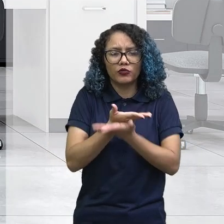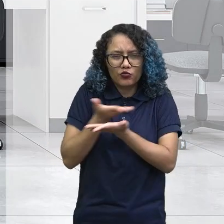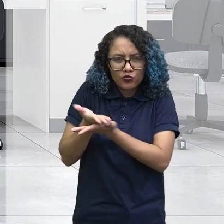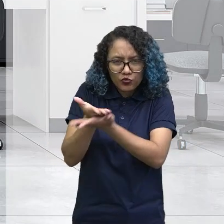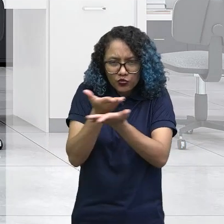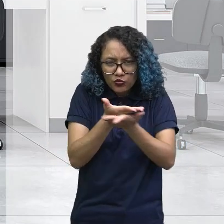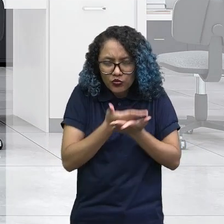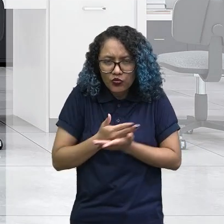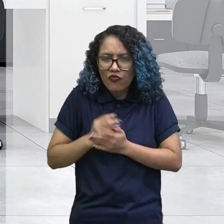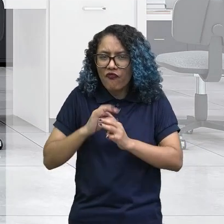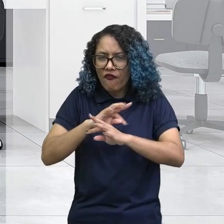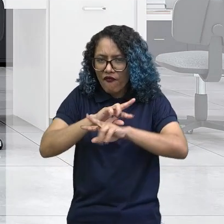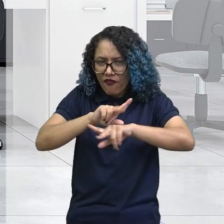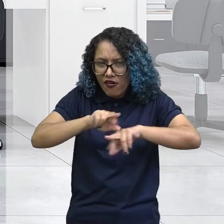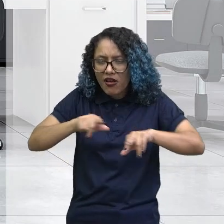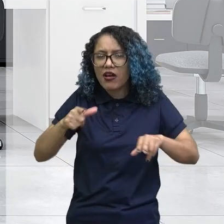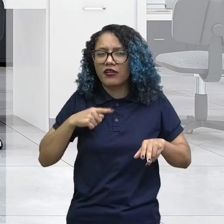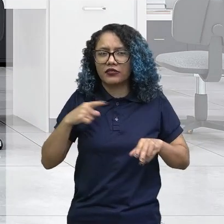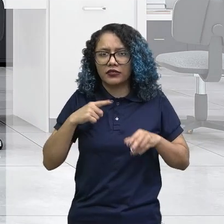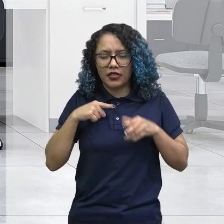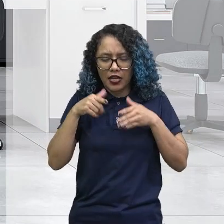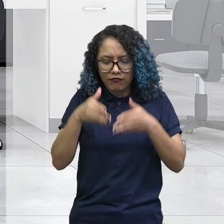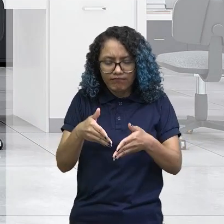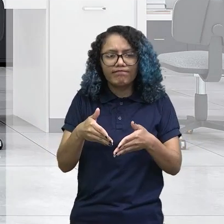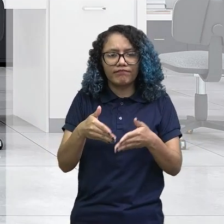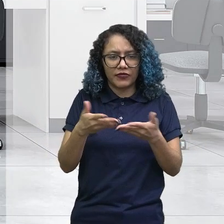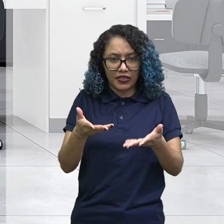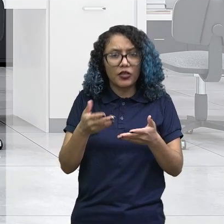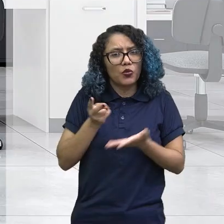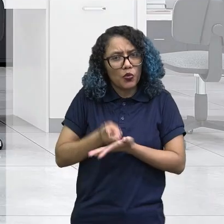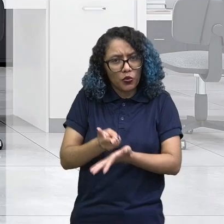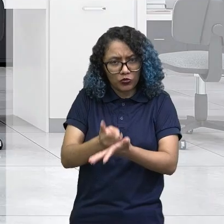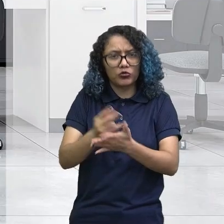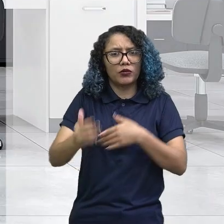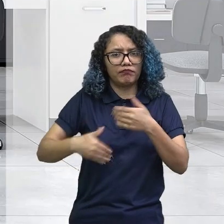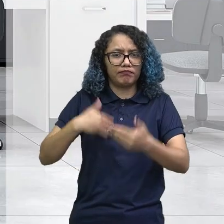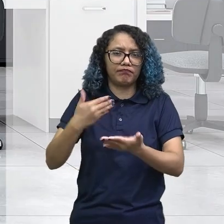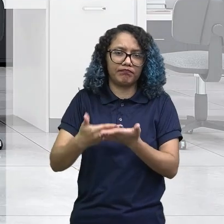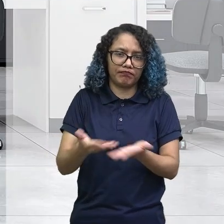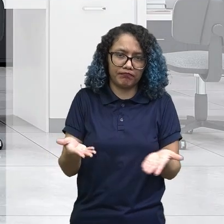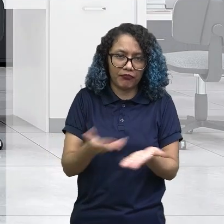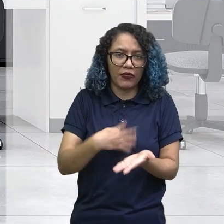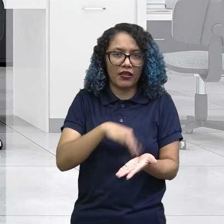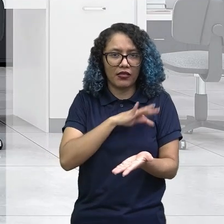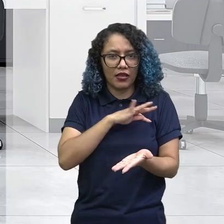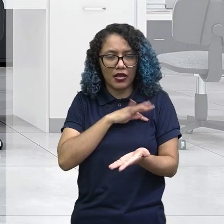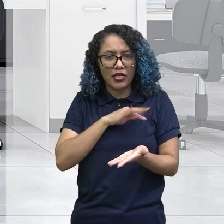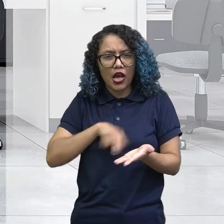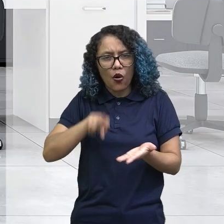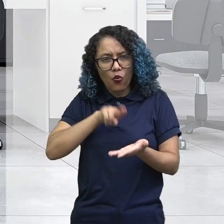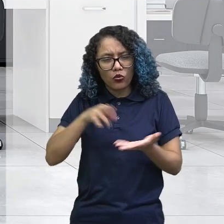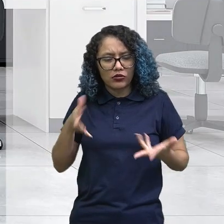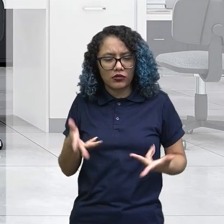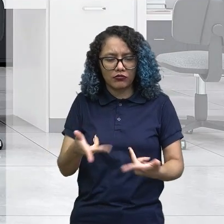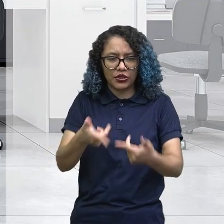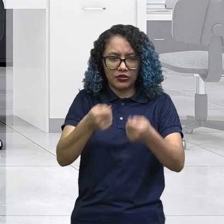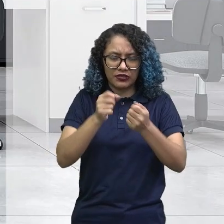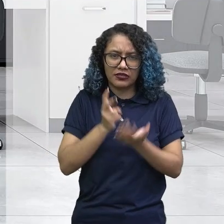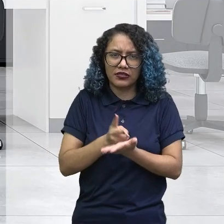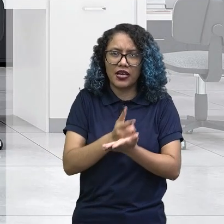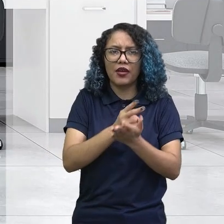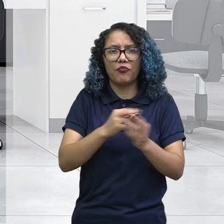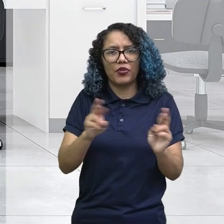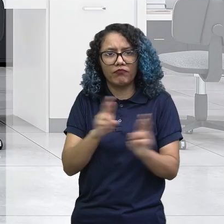cima disso, né? E continua sendo realizados, né? São técnicas ali que vão sendo aprimoradas sempre com o avanço